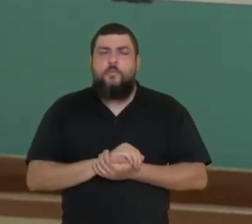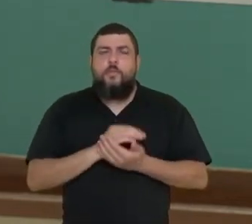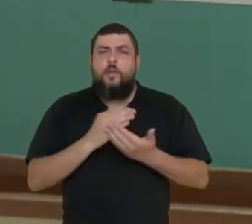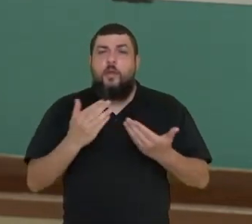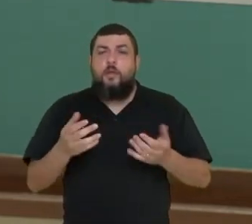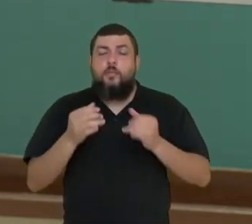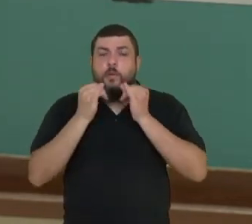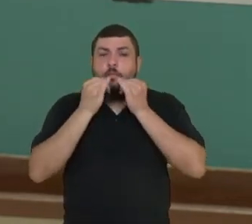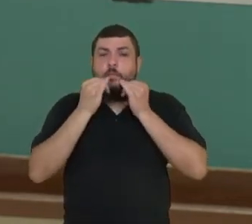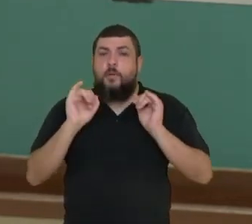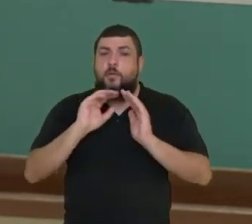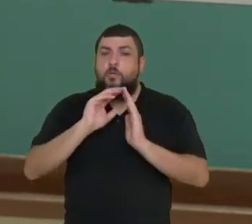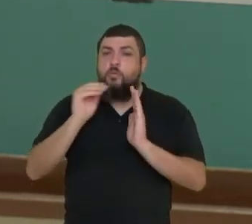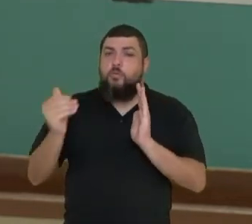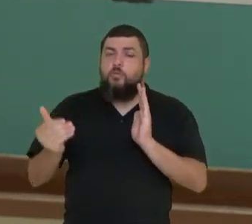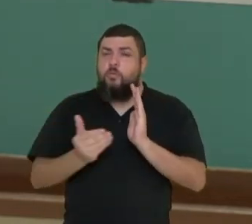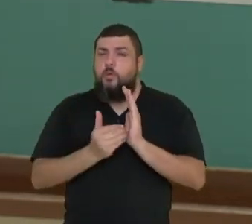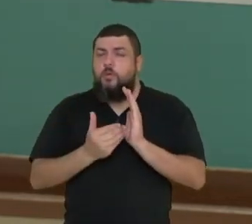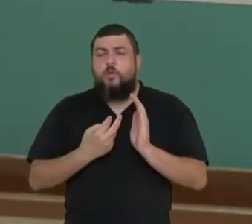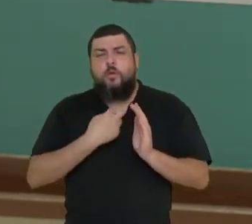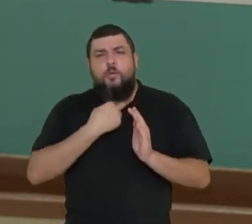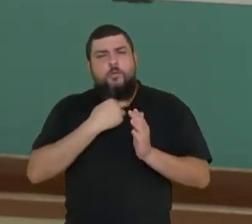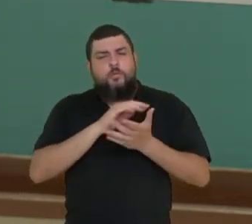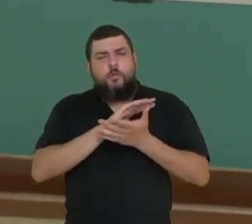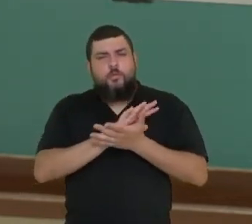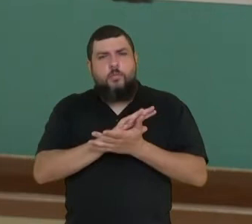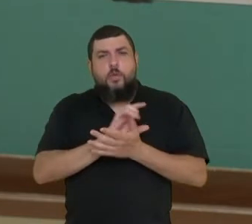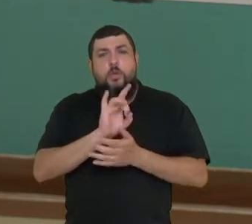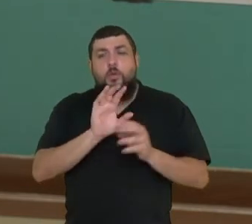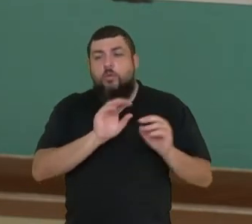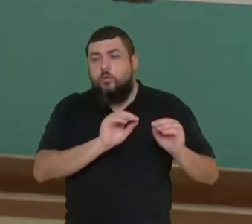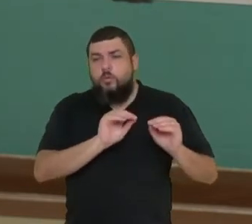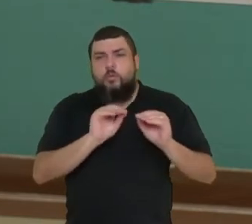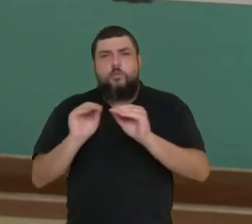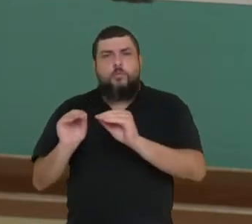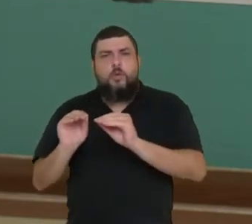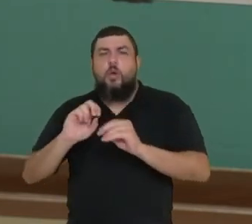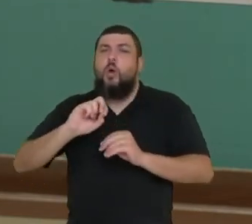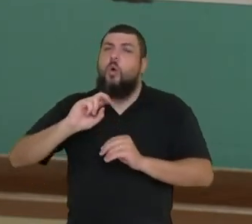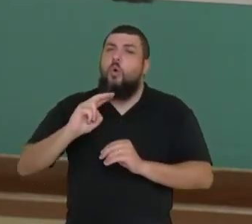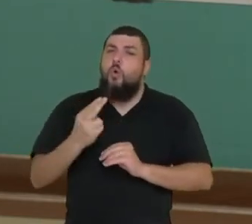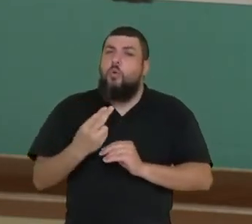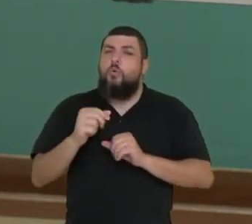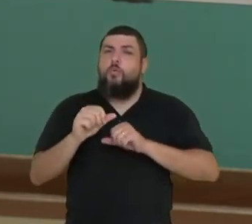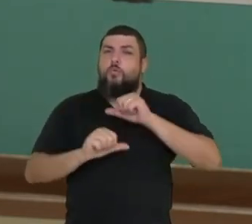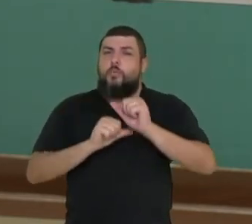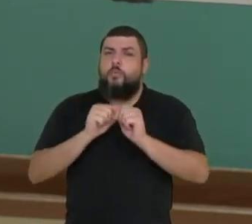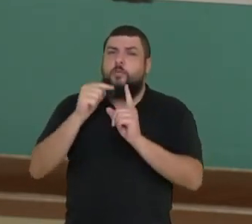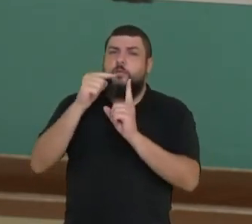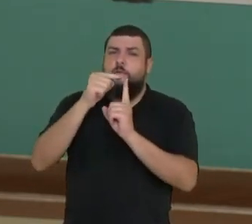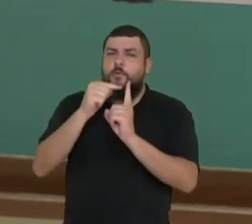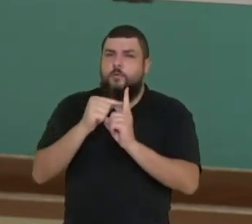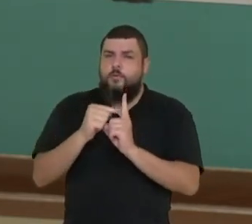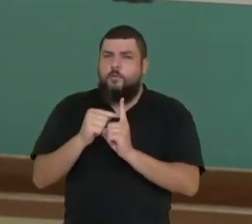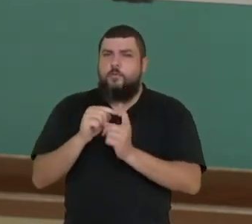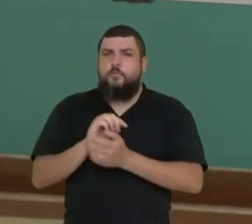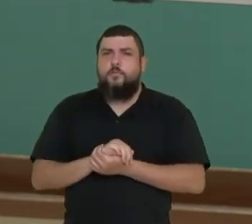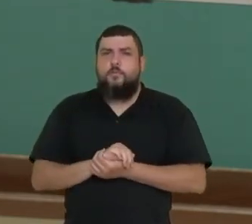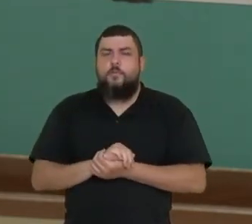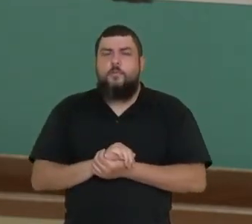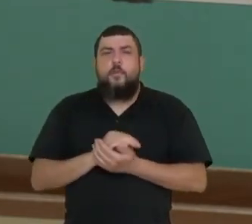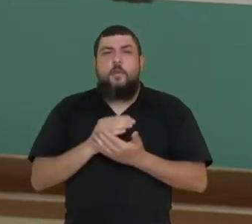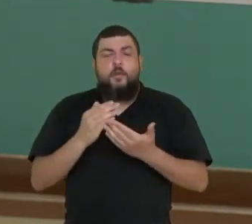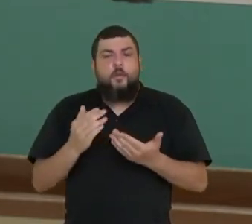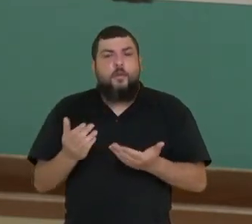pode ser destruída, ela apenas pode mudar de um lugar para o outro, ou mudar de tipo. Logo, o dinheiro tem o potencial para